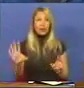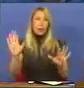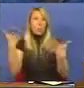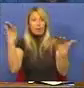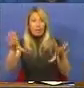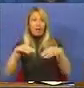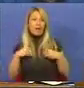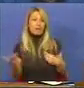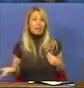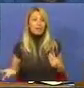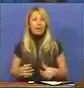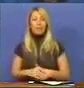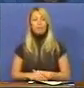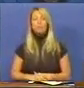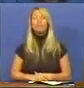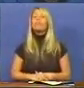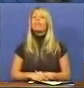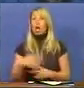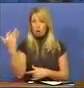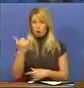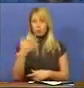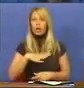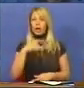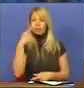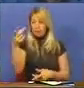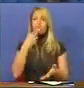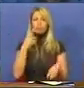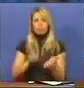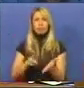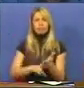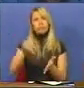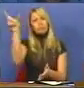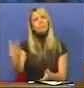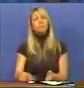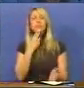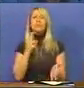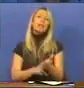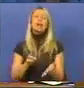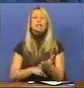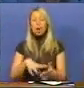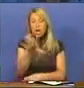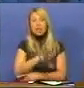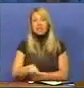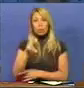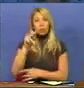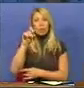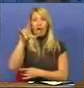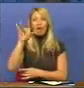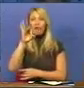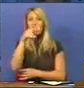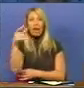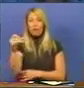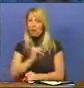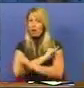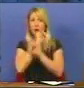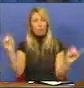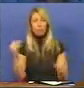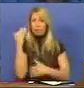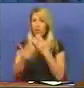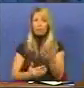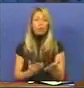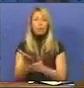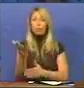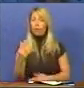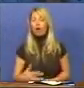dizer que tem razão. A situação do Alfeite não era sustentável. Sobre isso estamos de acordo.